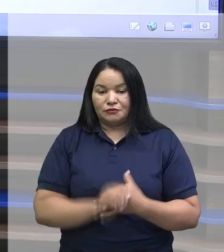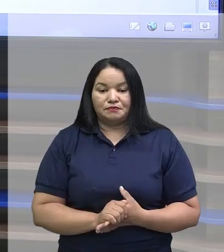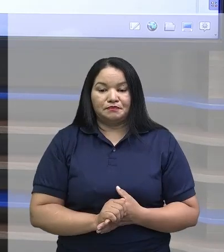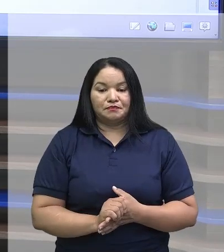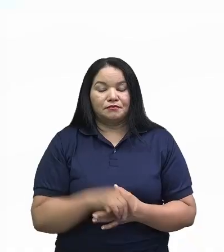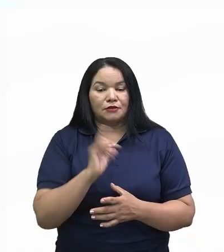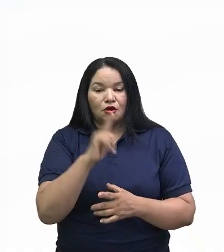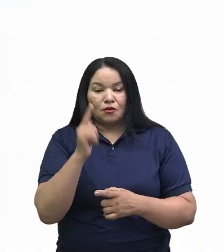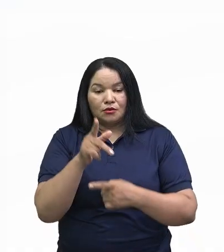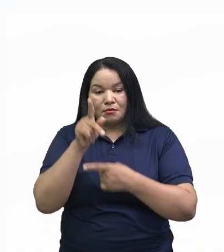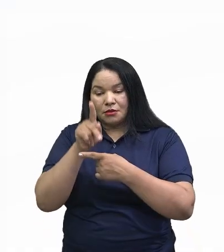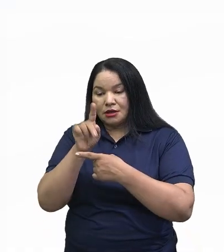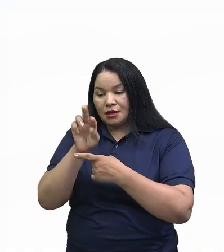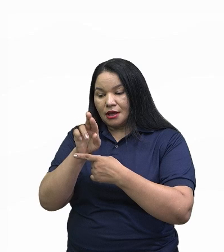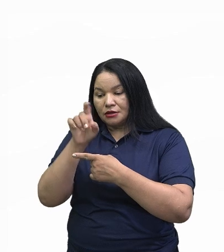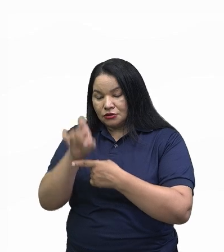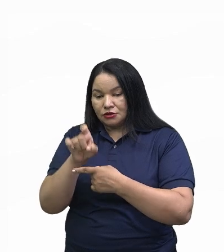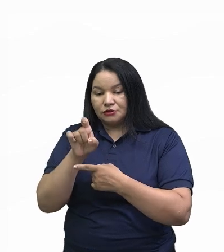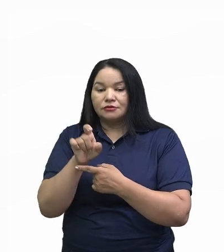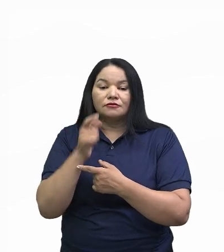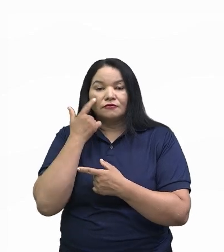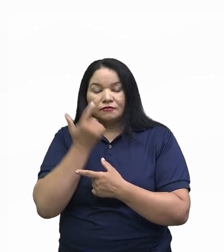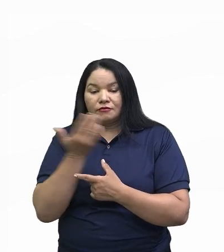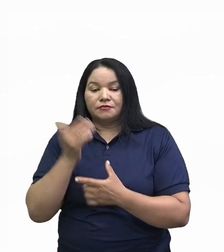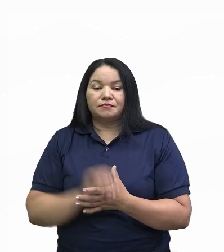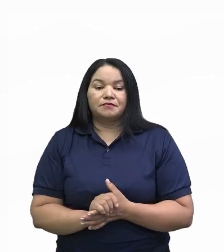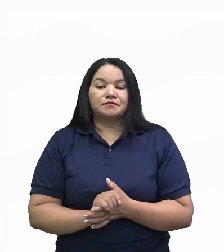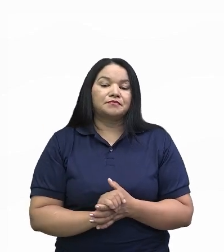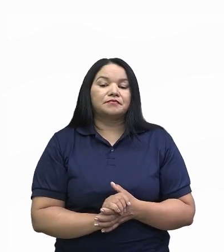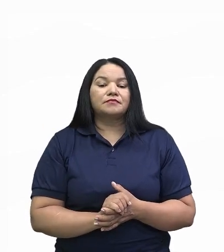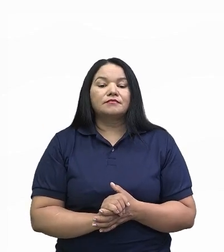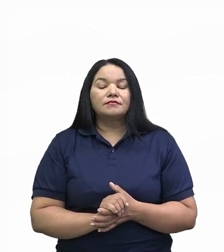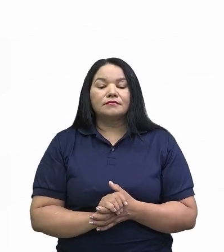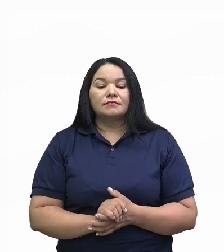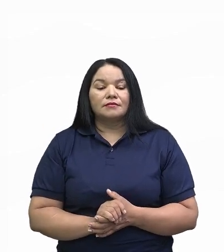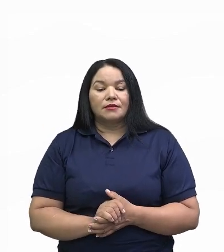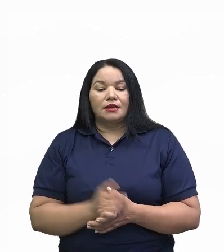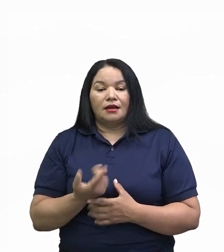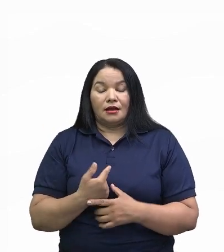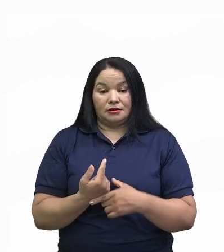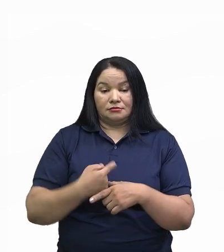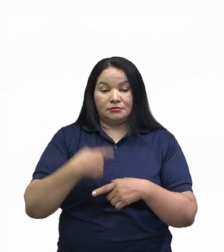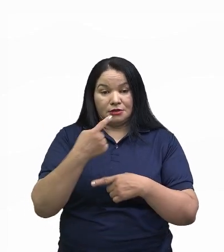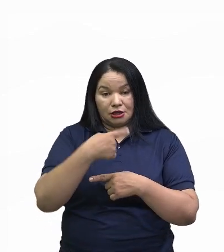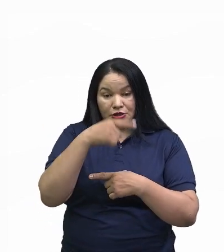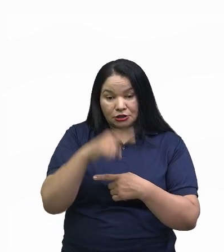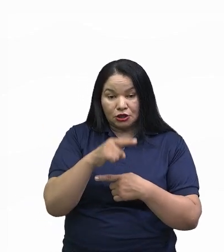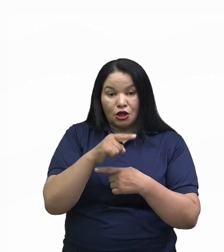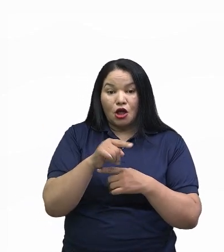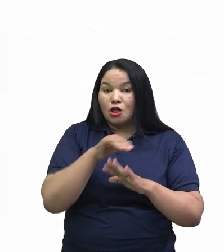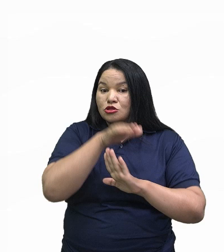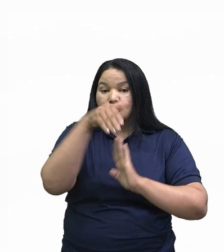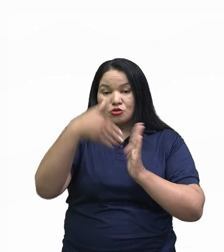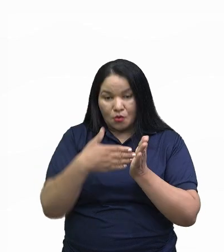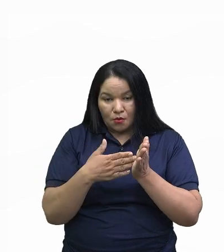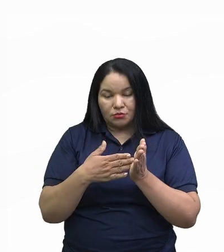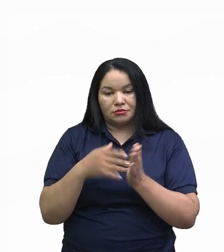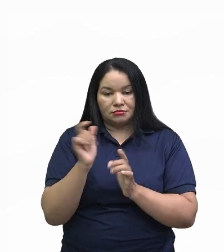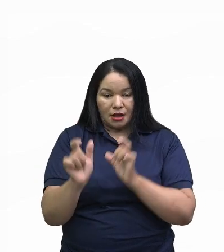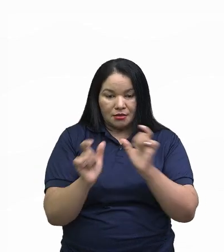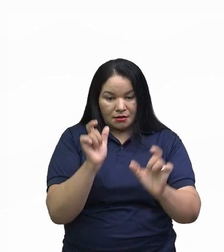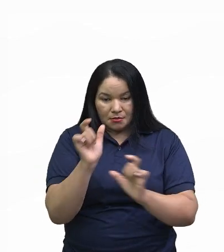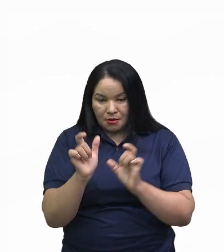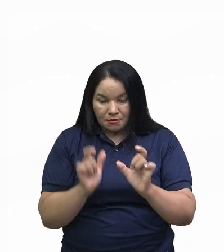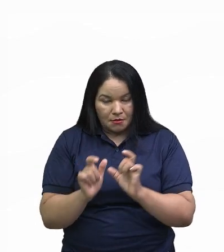as proparoxítonas. As proparoxítonas, elas acentuam-se graficamente todas as palavras